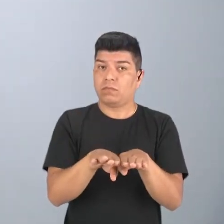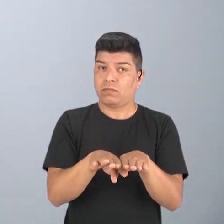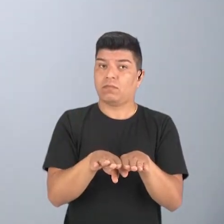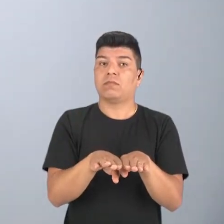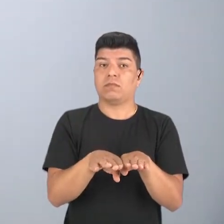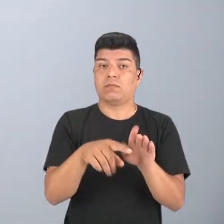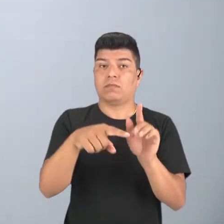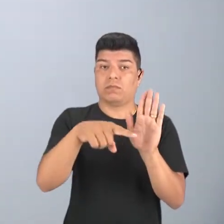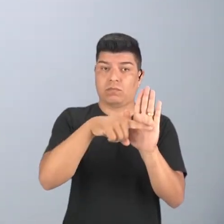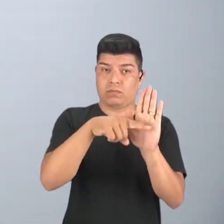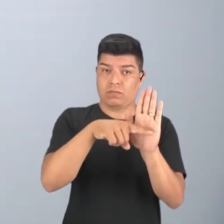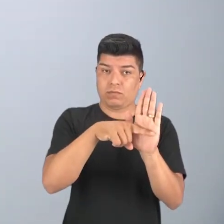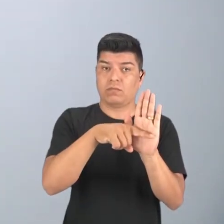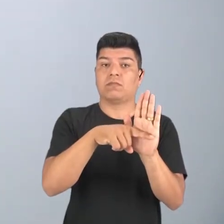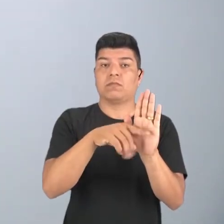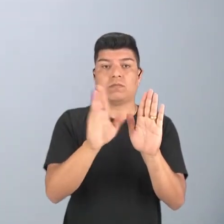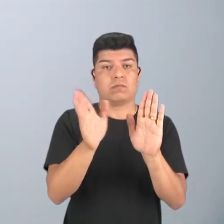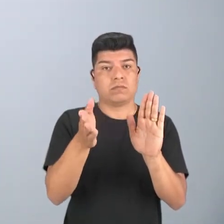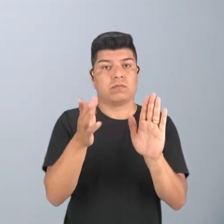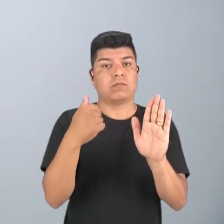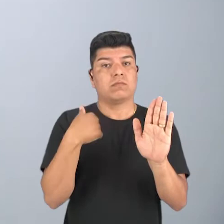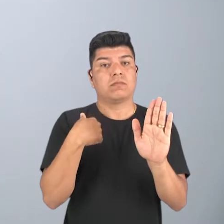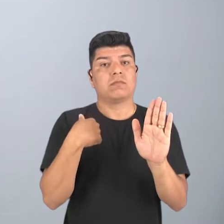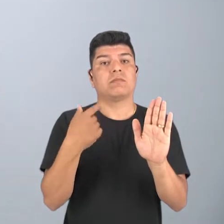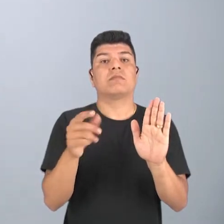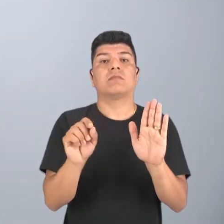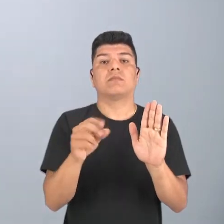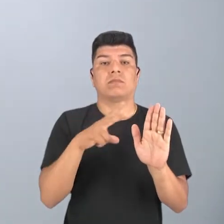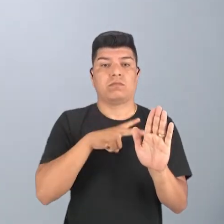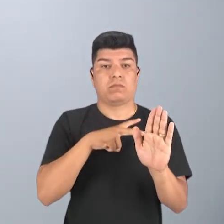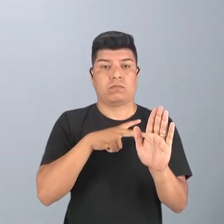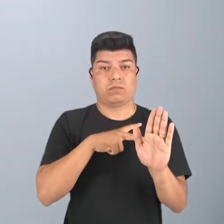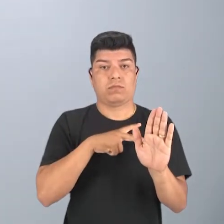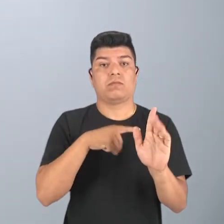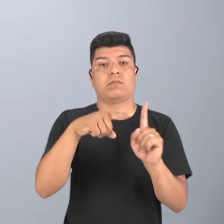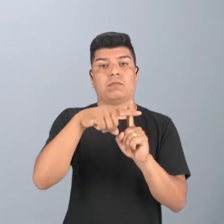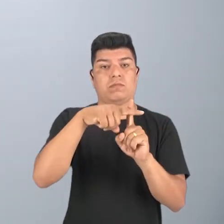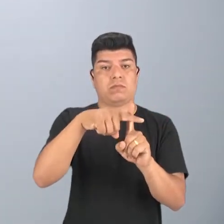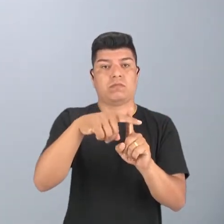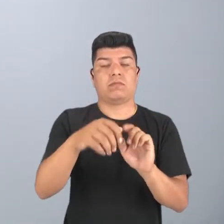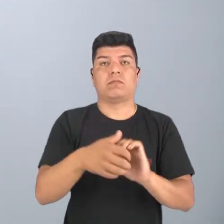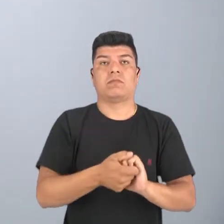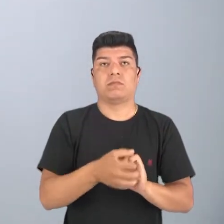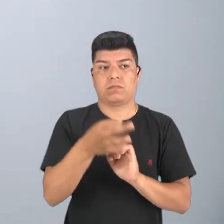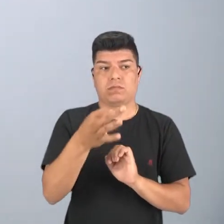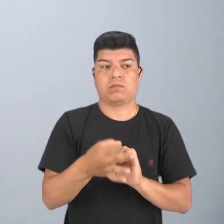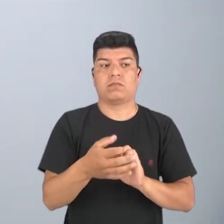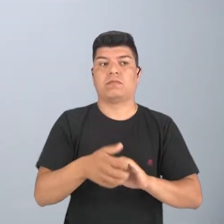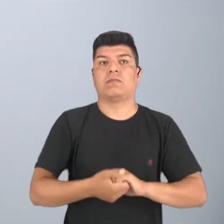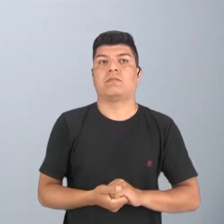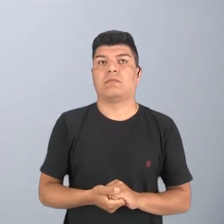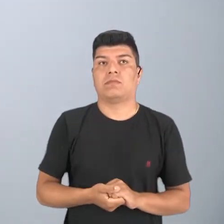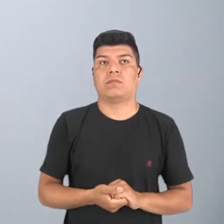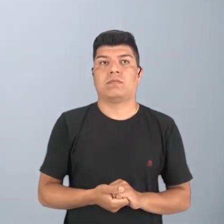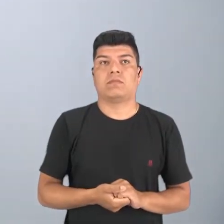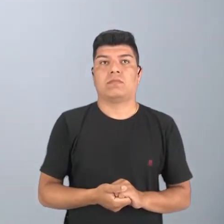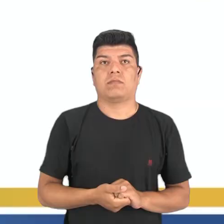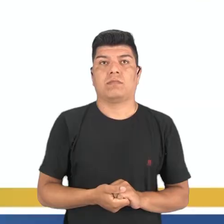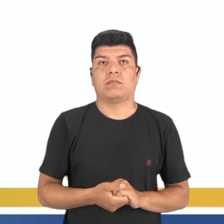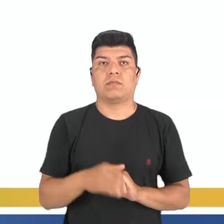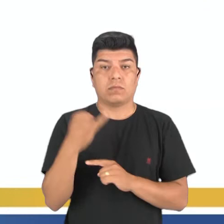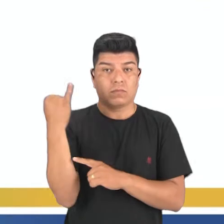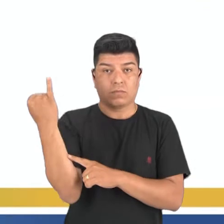da subtração, já que a subtração nada mais é que um caso particular de adição, certo? Então,